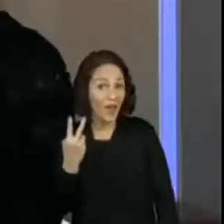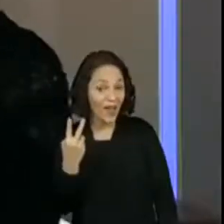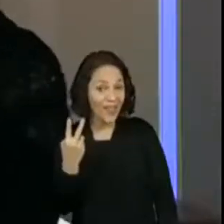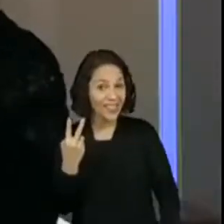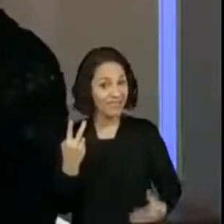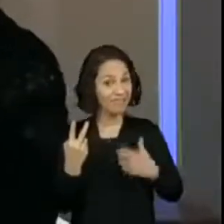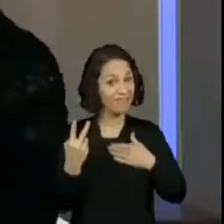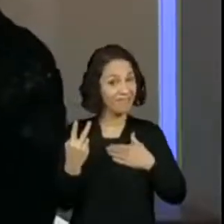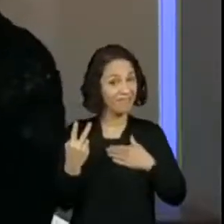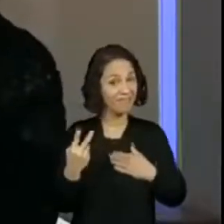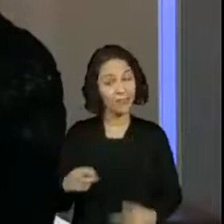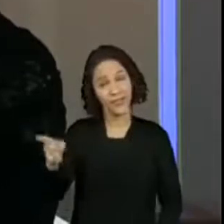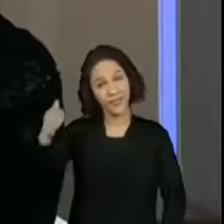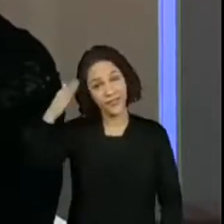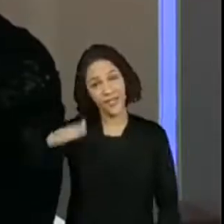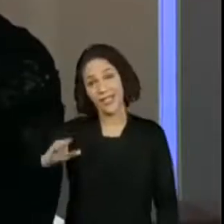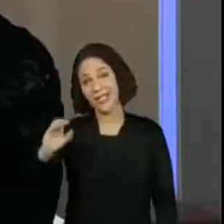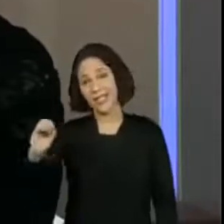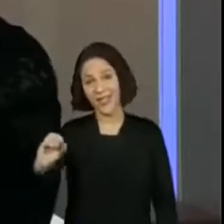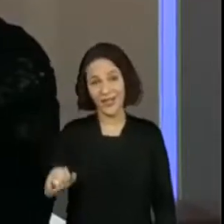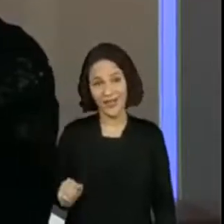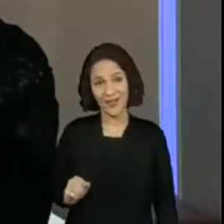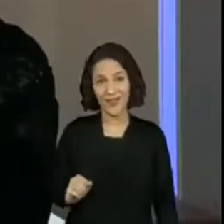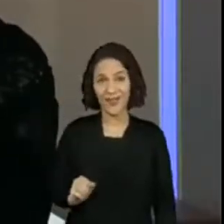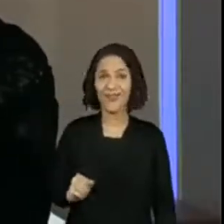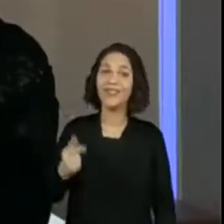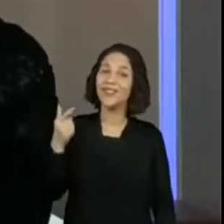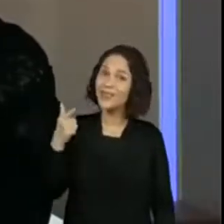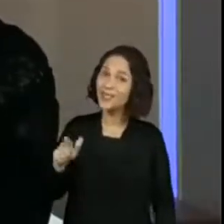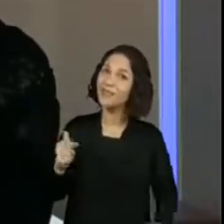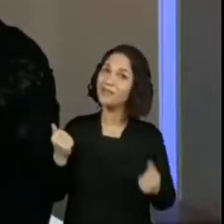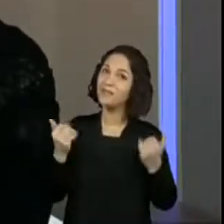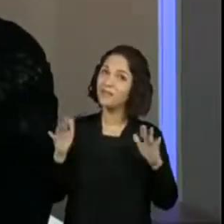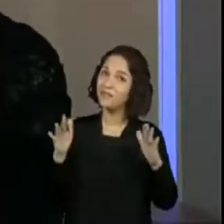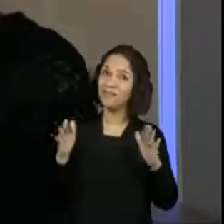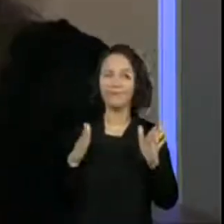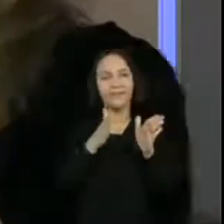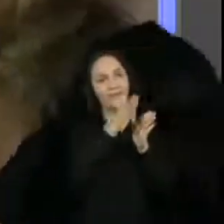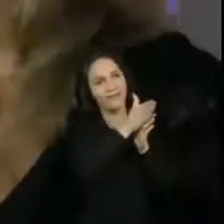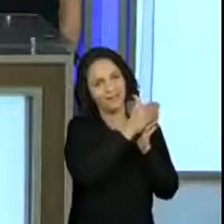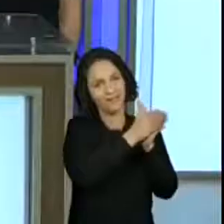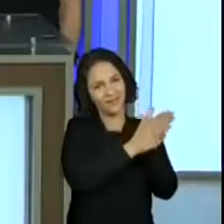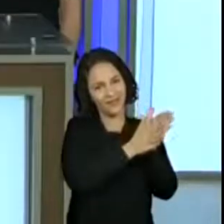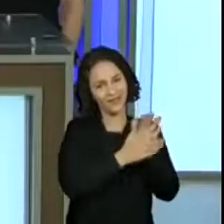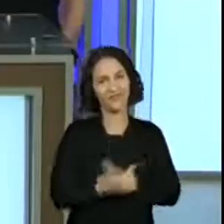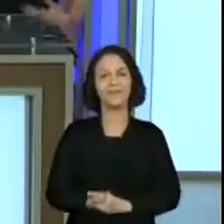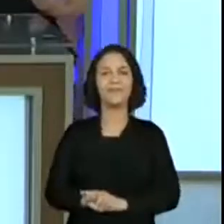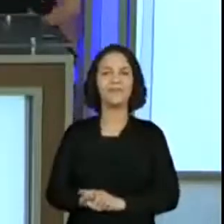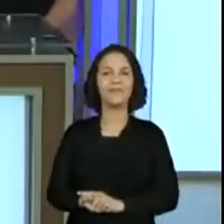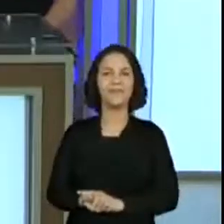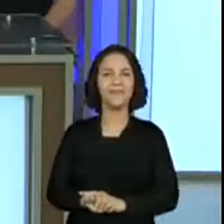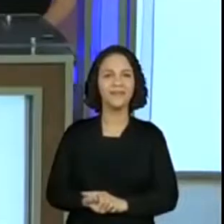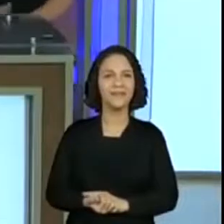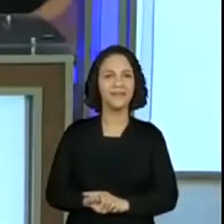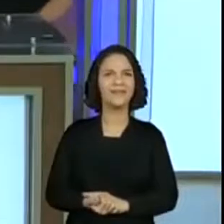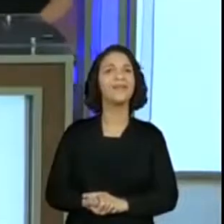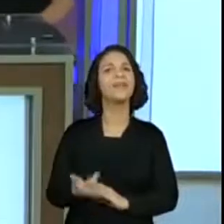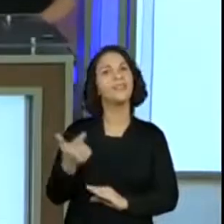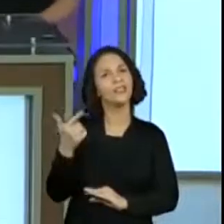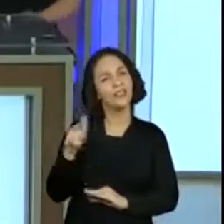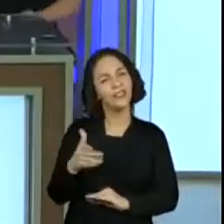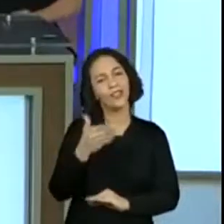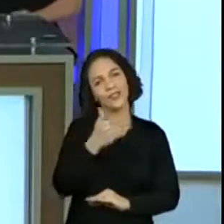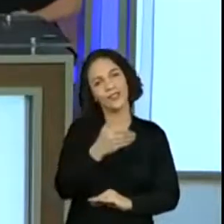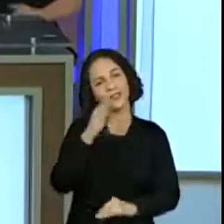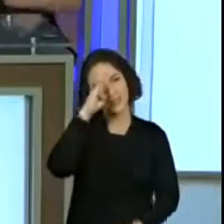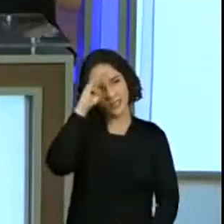2-0, né? Olha aqui. Outra figura. Plana. Vamos lá, vou e tirar. Aí, novamente a professora